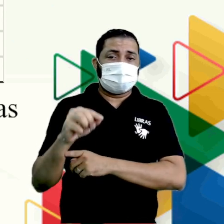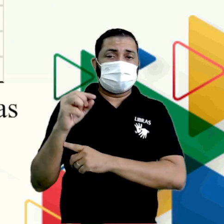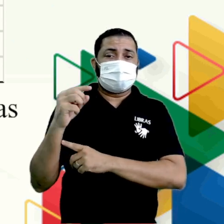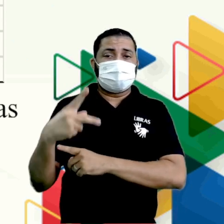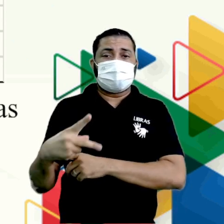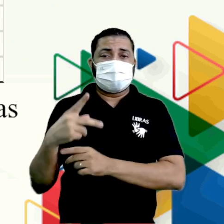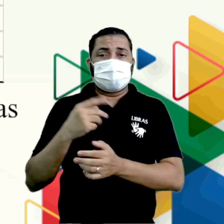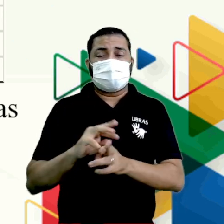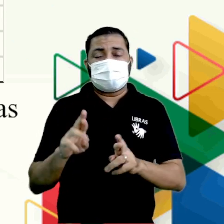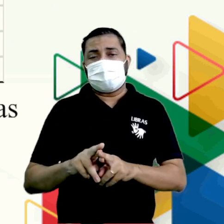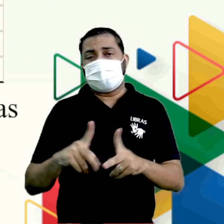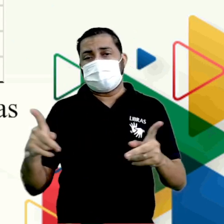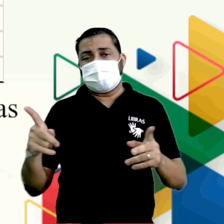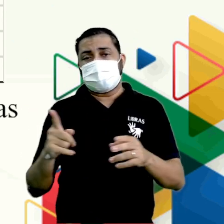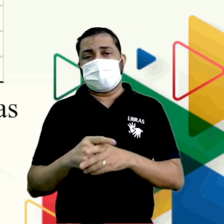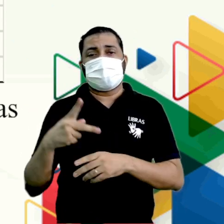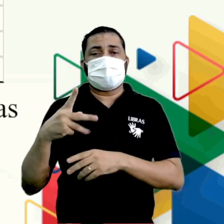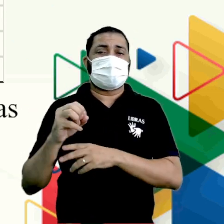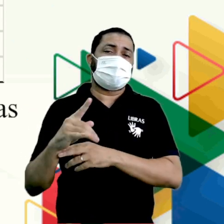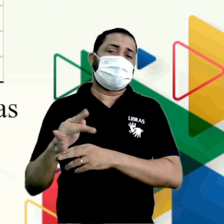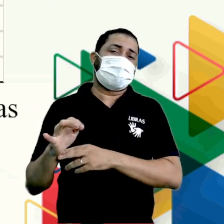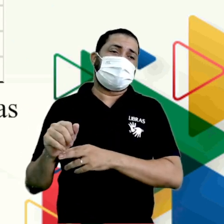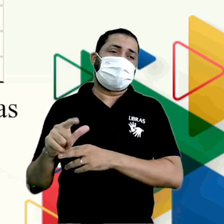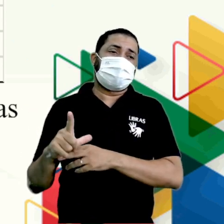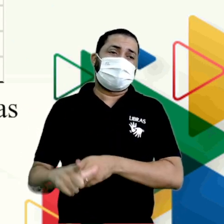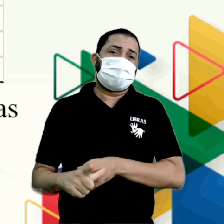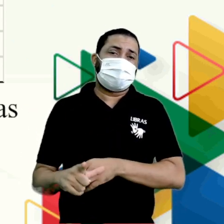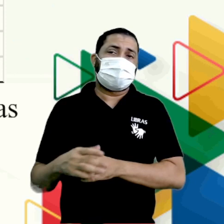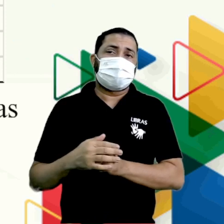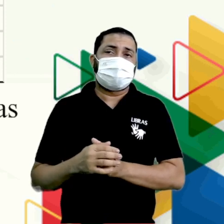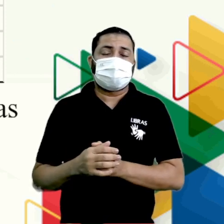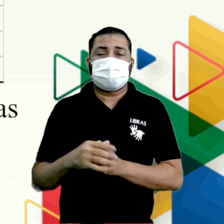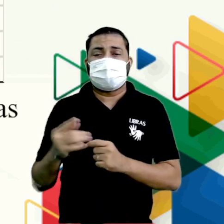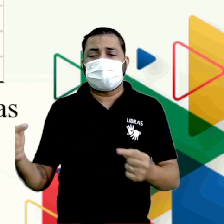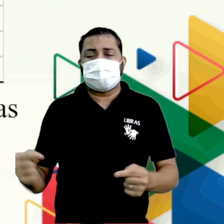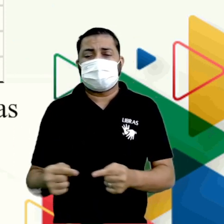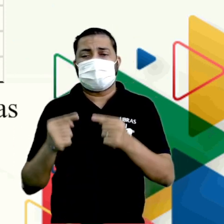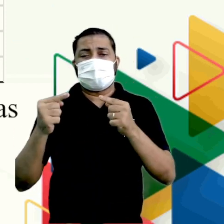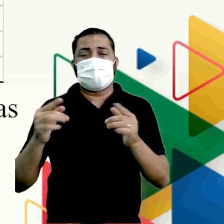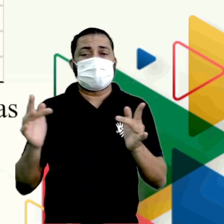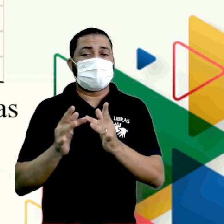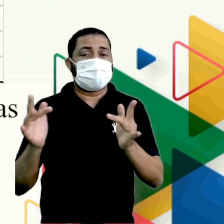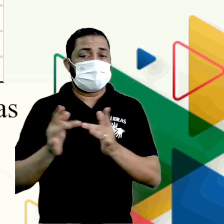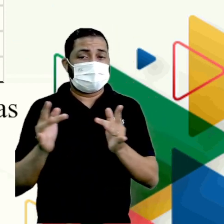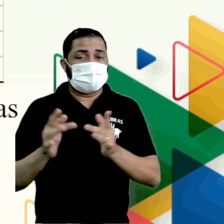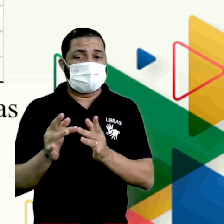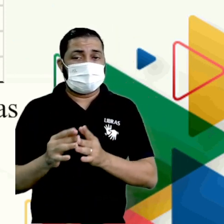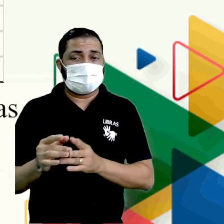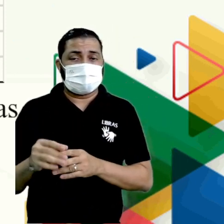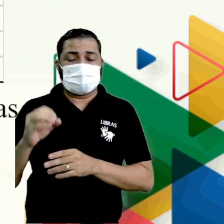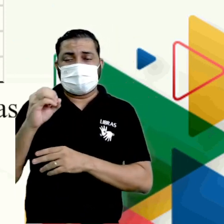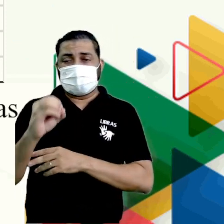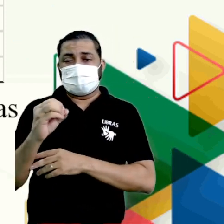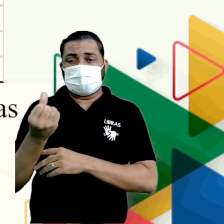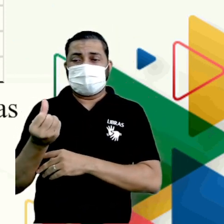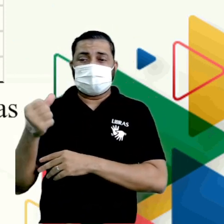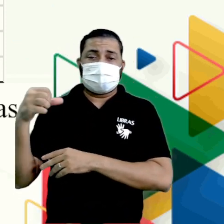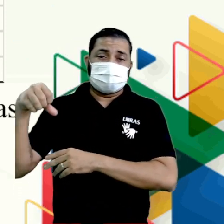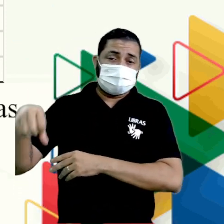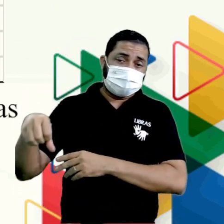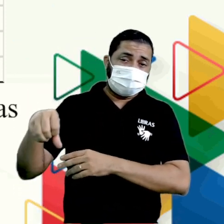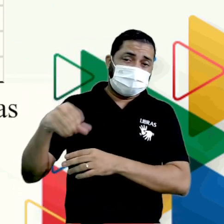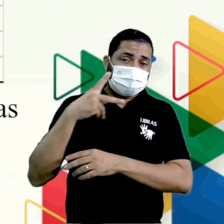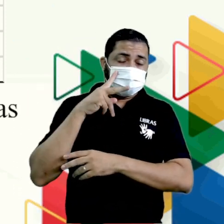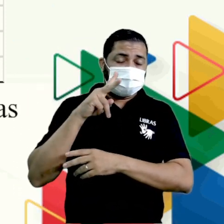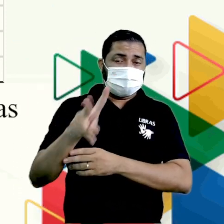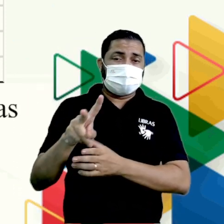D.D.P, né? Diferença de potencial. No instante em que se ligaram os contatos, foi de 0,69. Então, veja o que ele está te